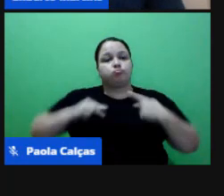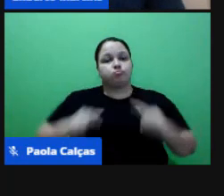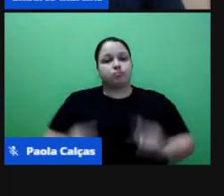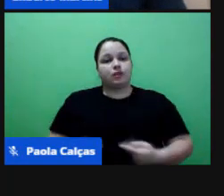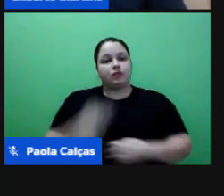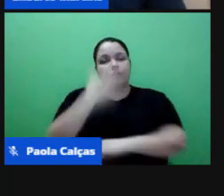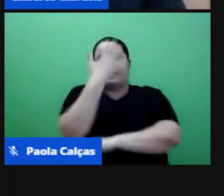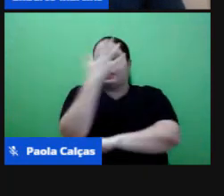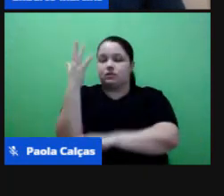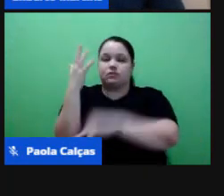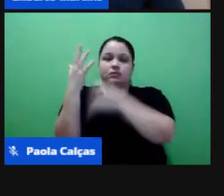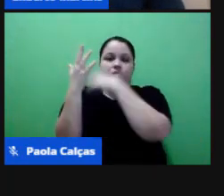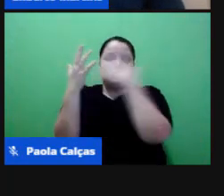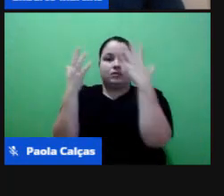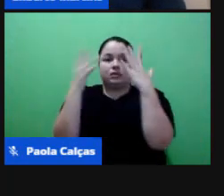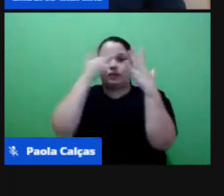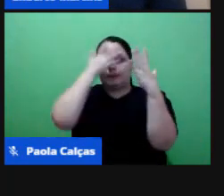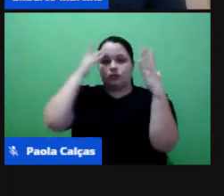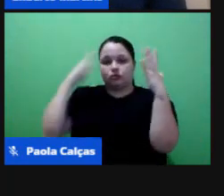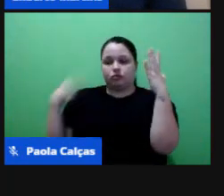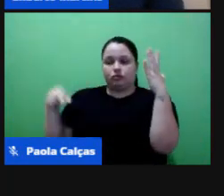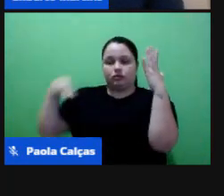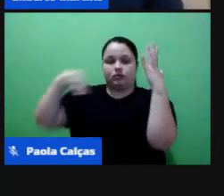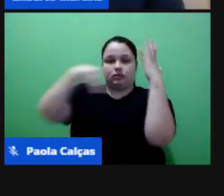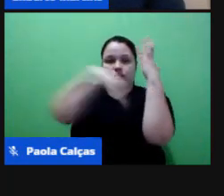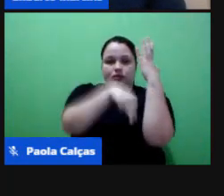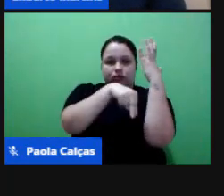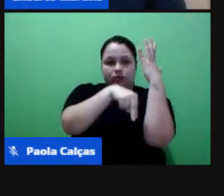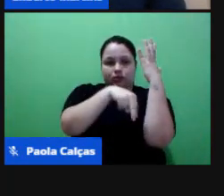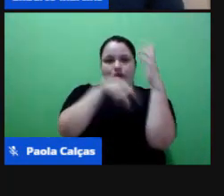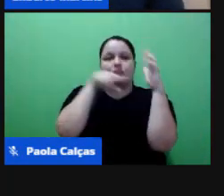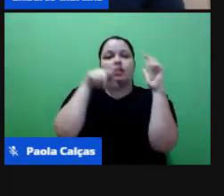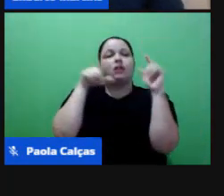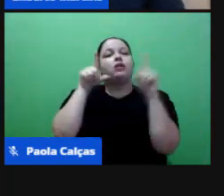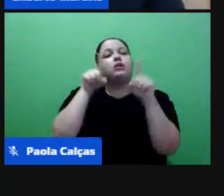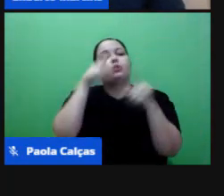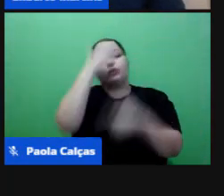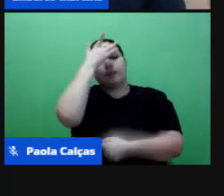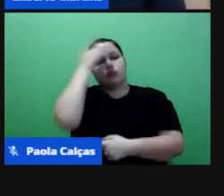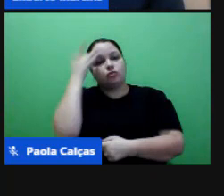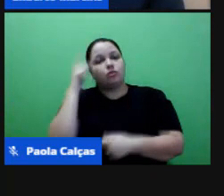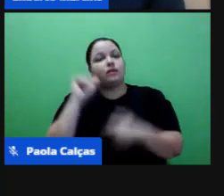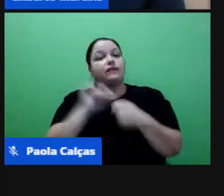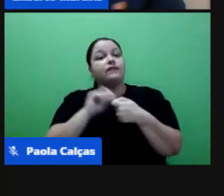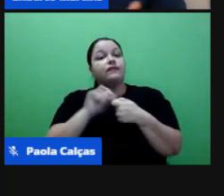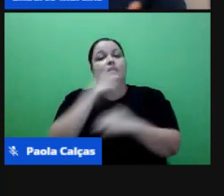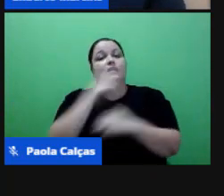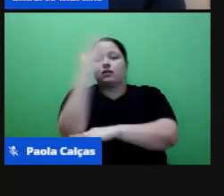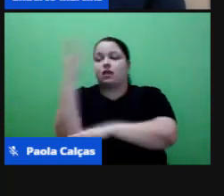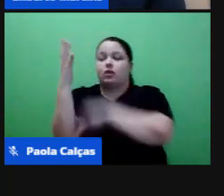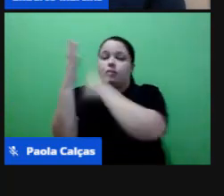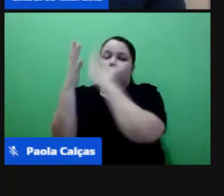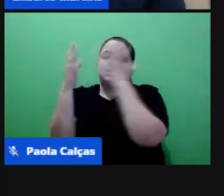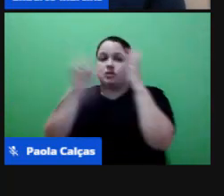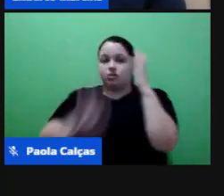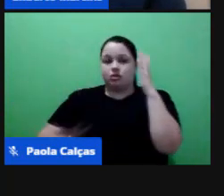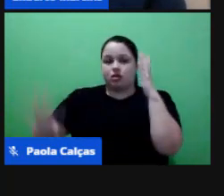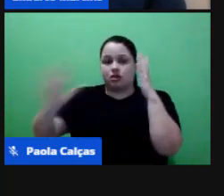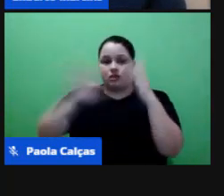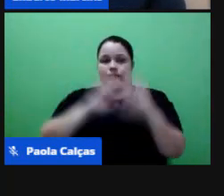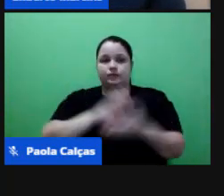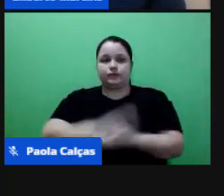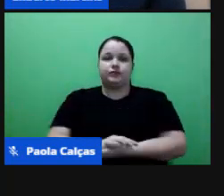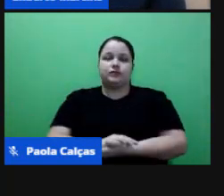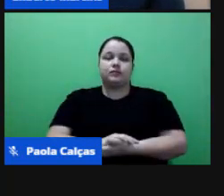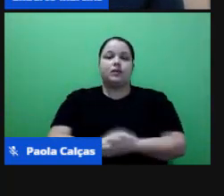mais é que a presença do ser humano, a ação humana na natureza, aí de forma geral. O próximo